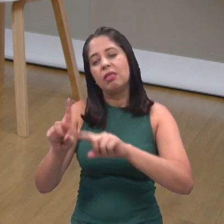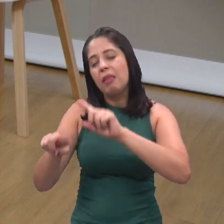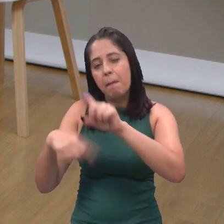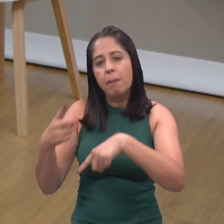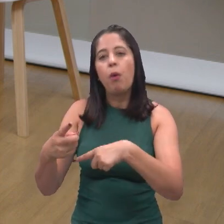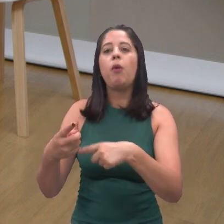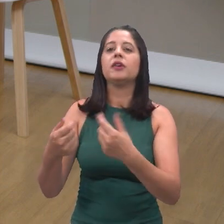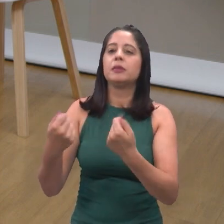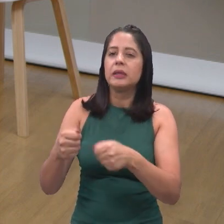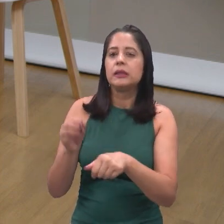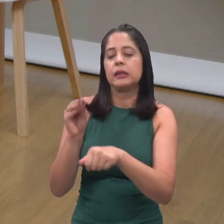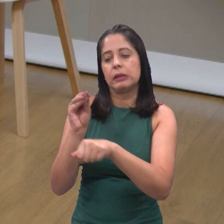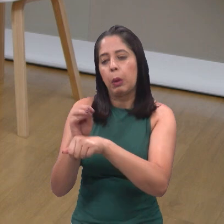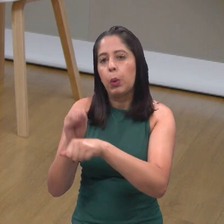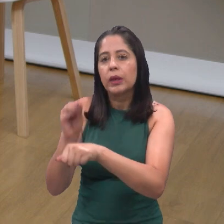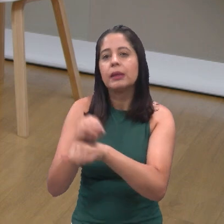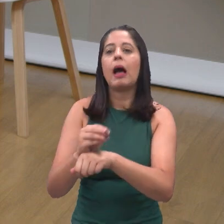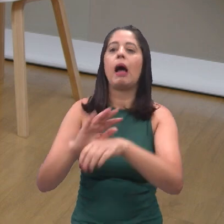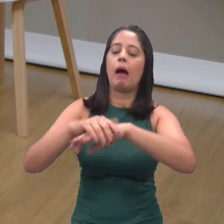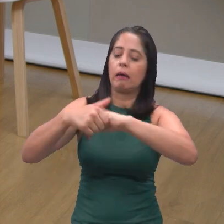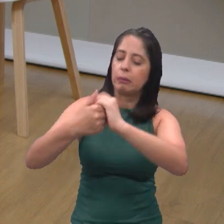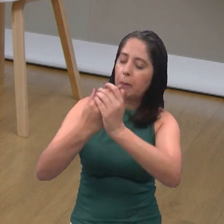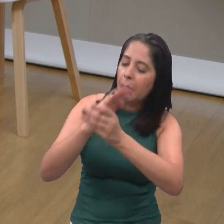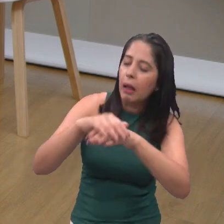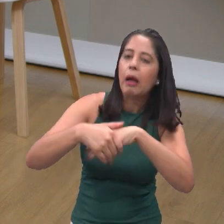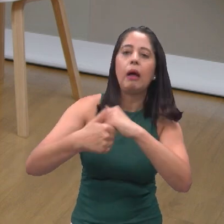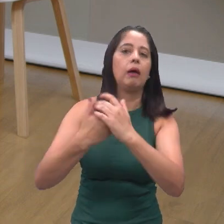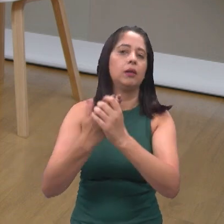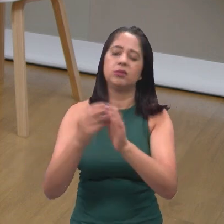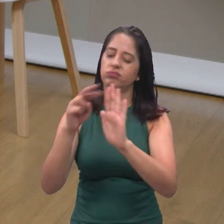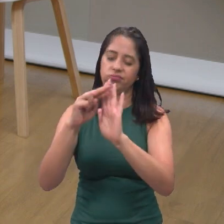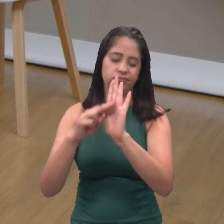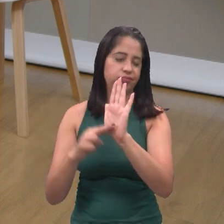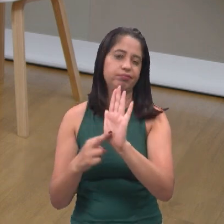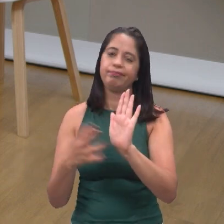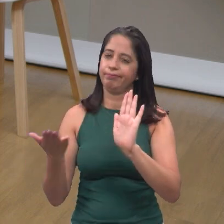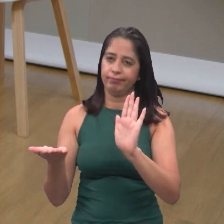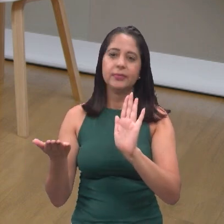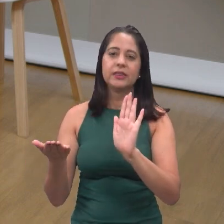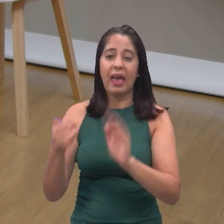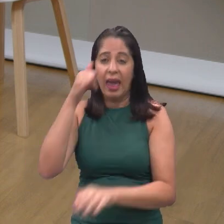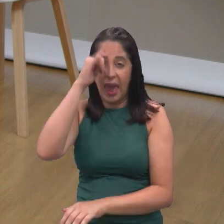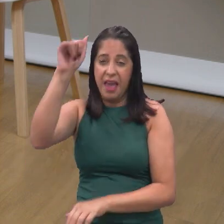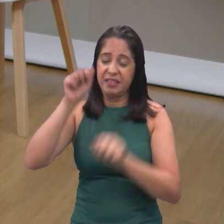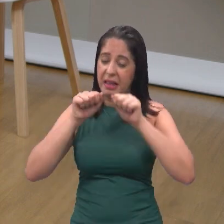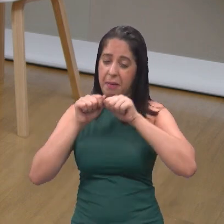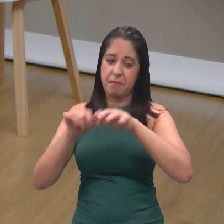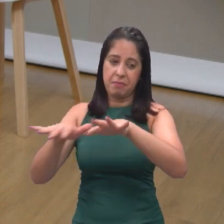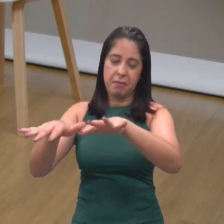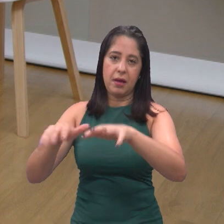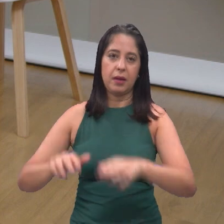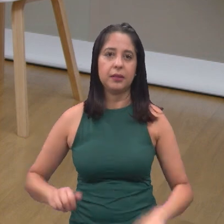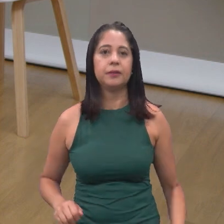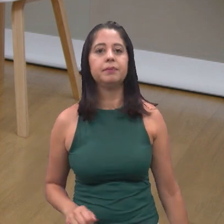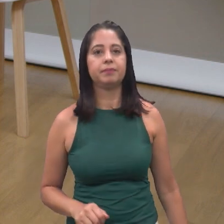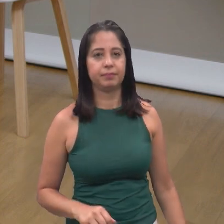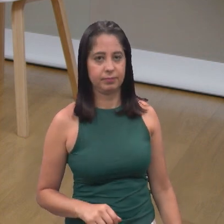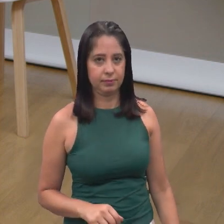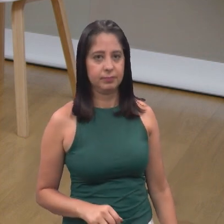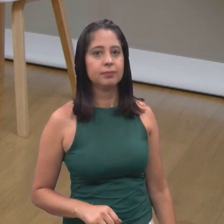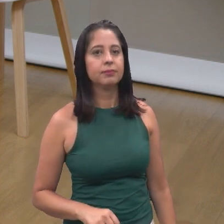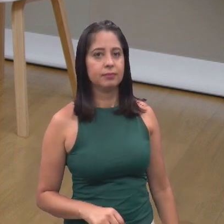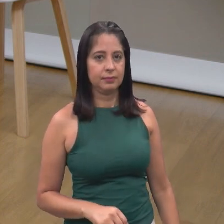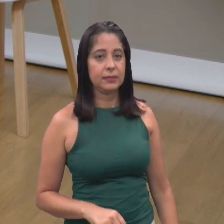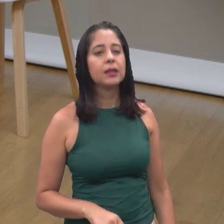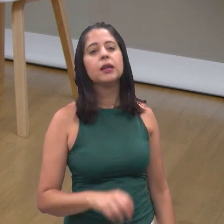que a gente já falou, né? Como higiene de mãos, enfim, para evitar mesmo a transmissão dali. É isso que eu ia falar agora. Esse é o